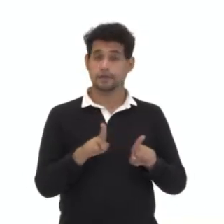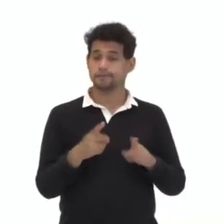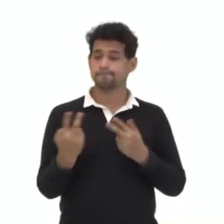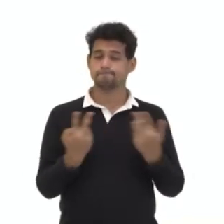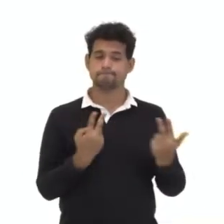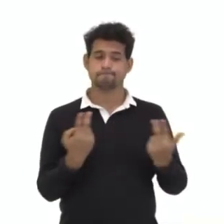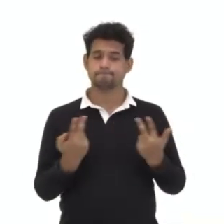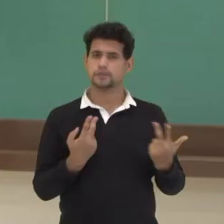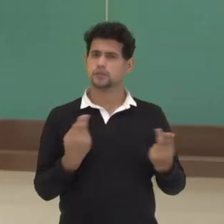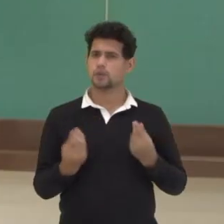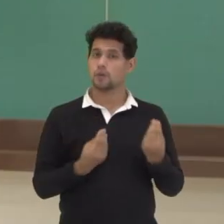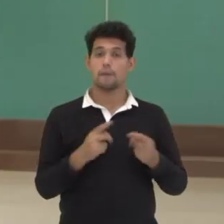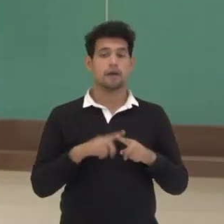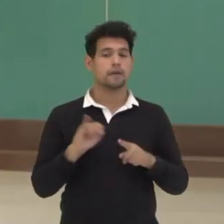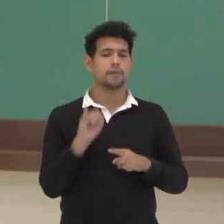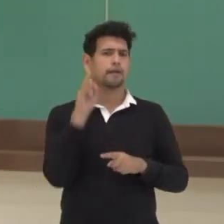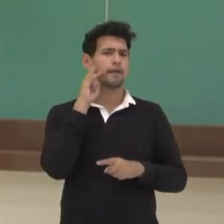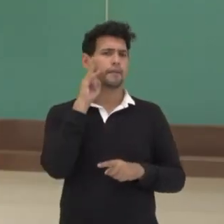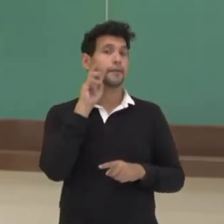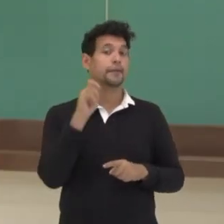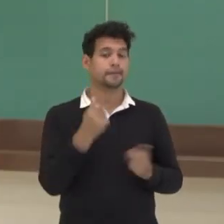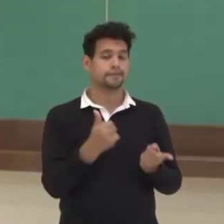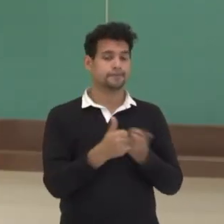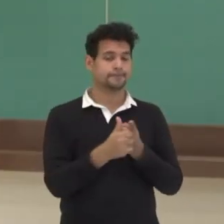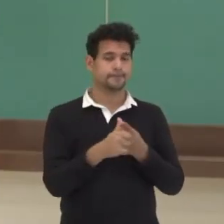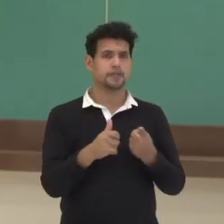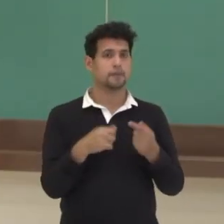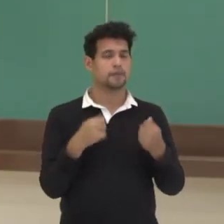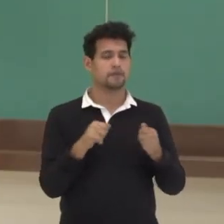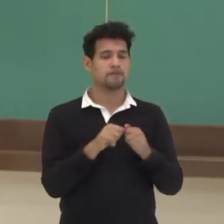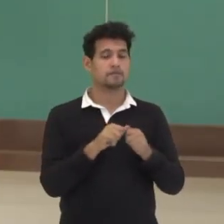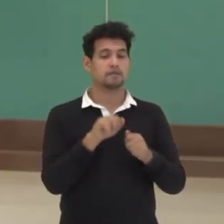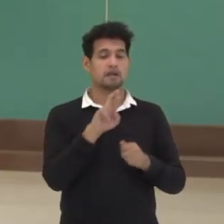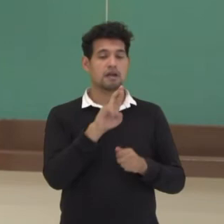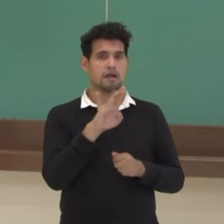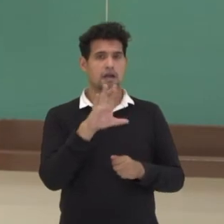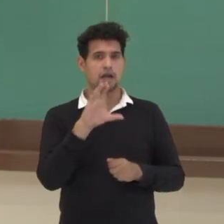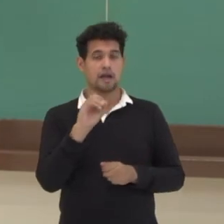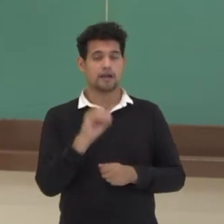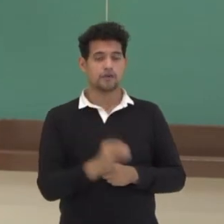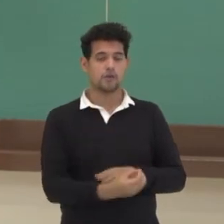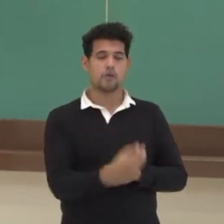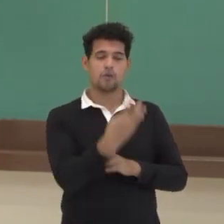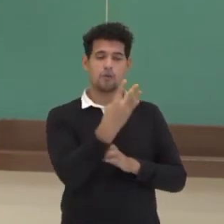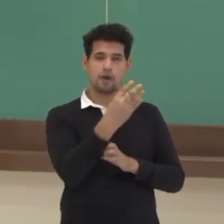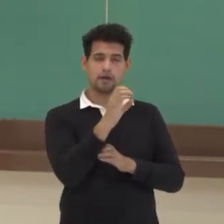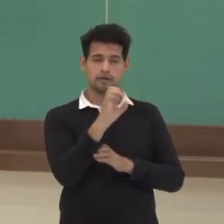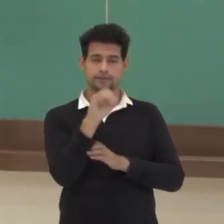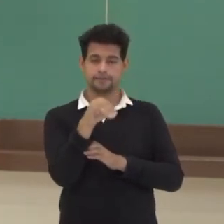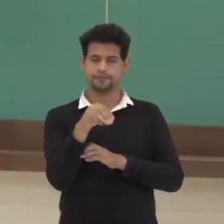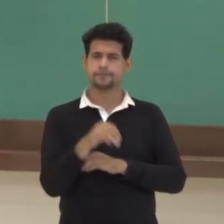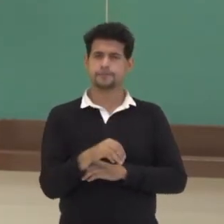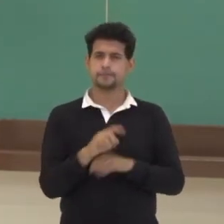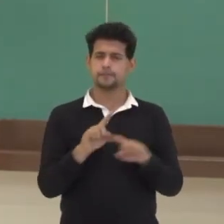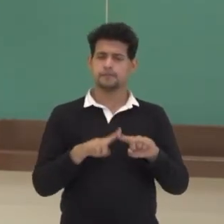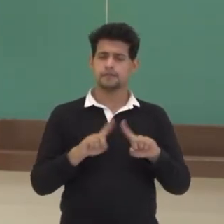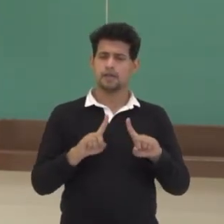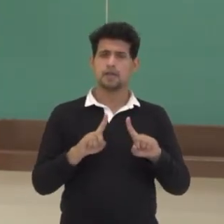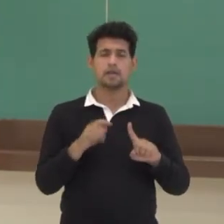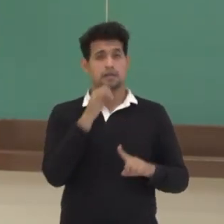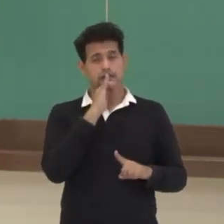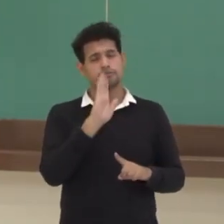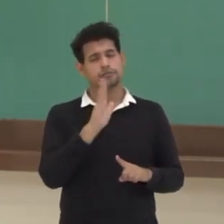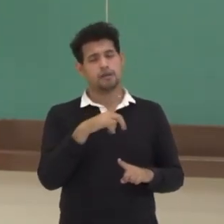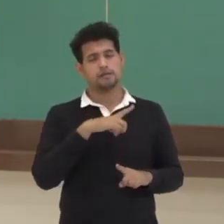elas. Então, lembrando que para a primeira, eu tenho um raio de 4 centímetros. Então, aonde eu